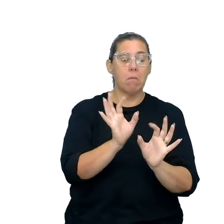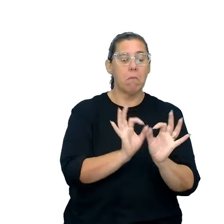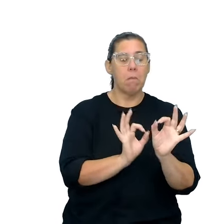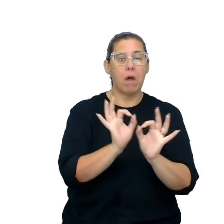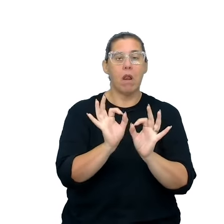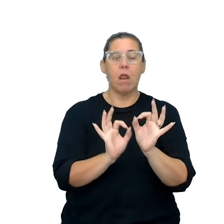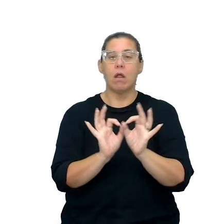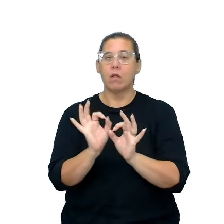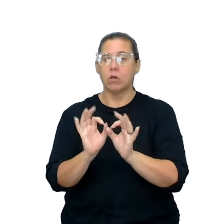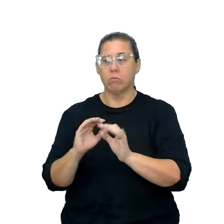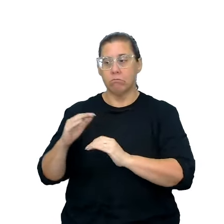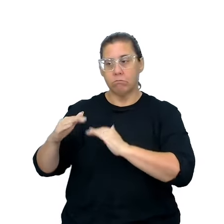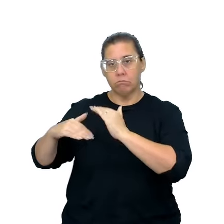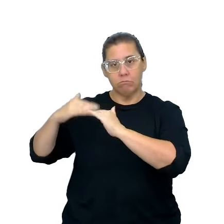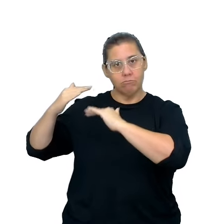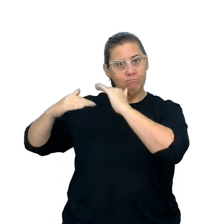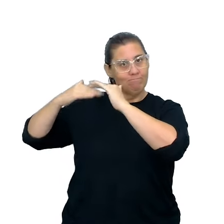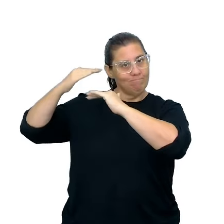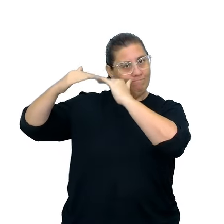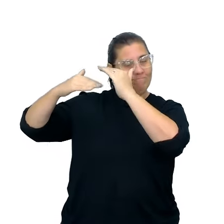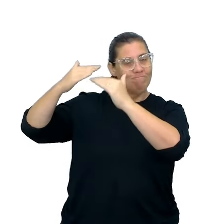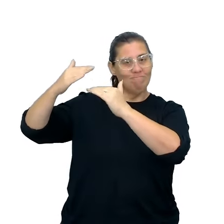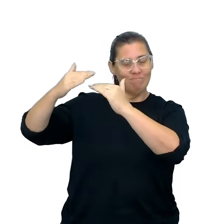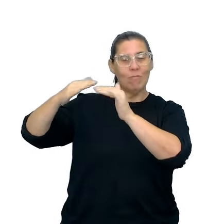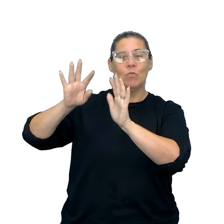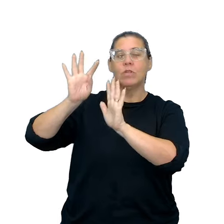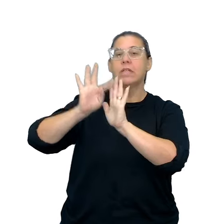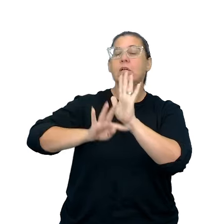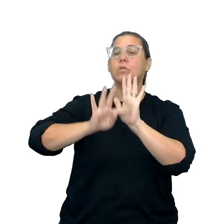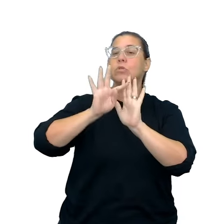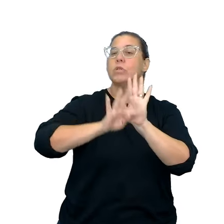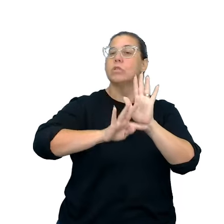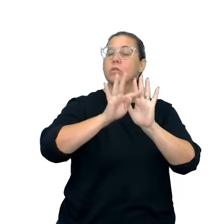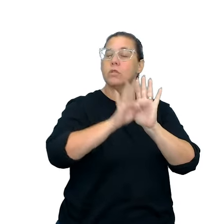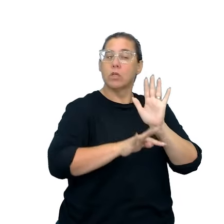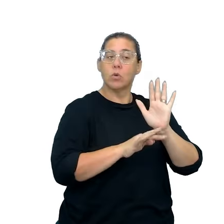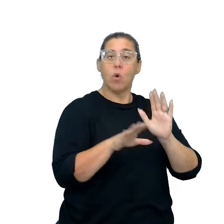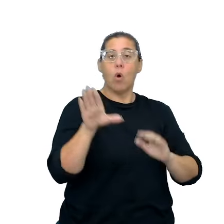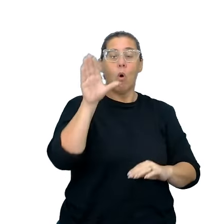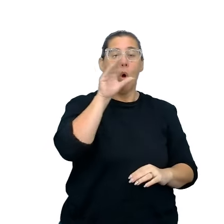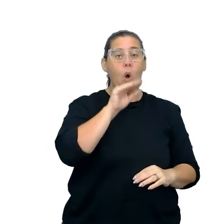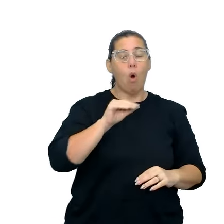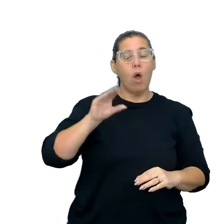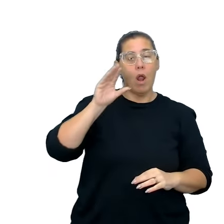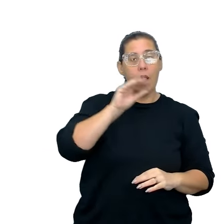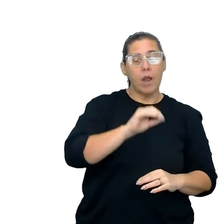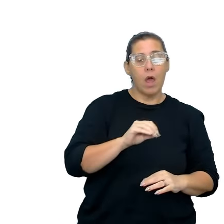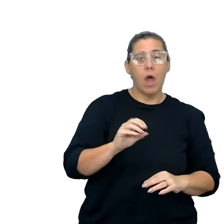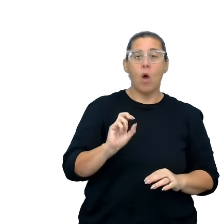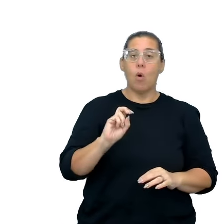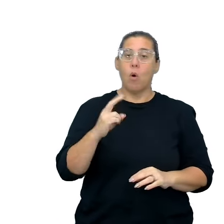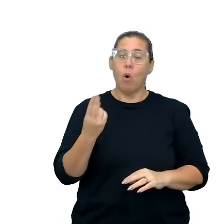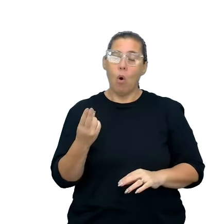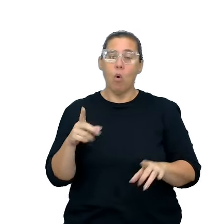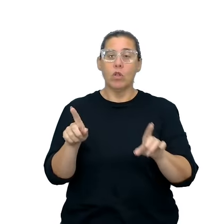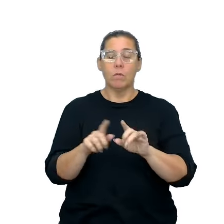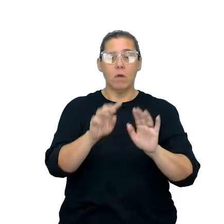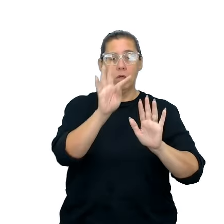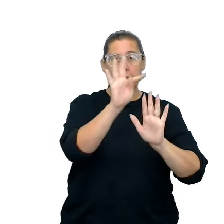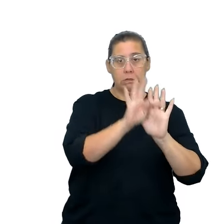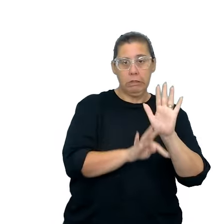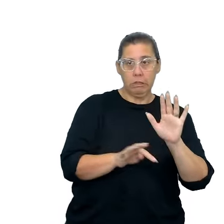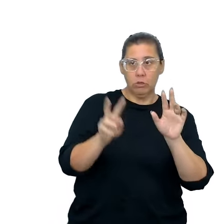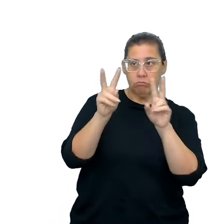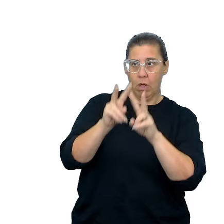de progressões dos textos escritos orais, e atualmente os multissemióticos e